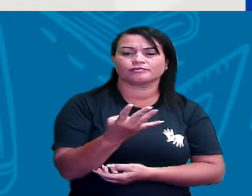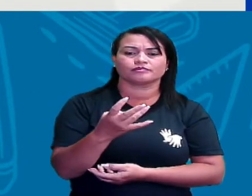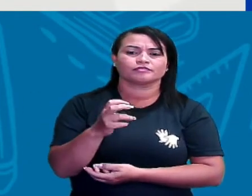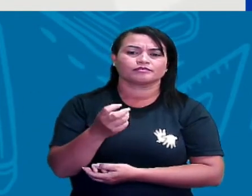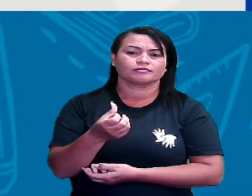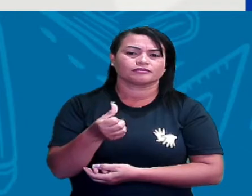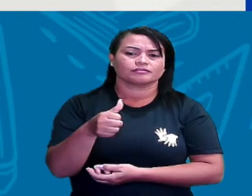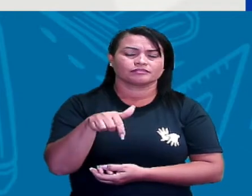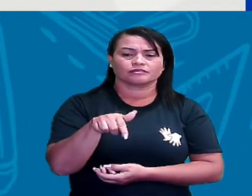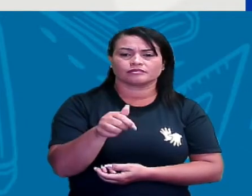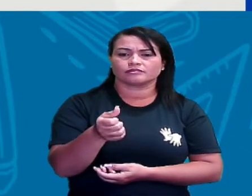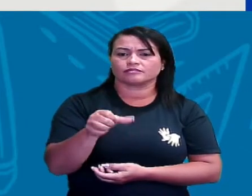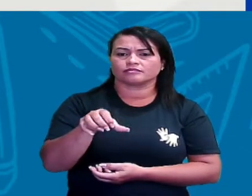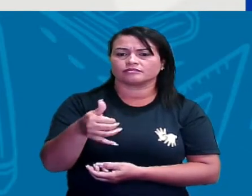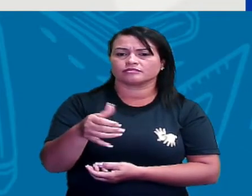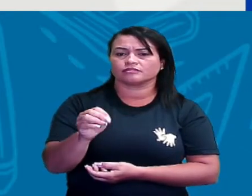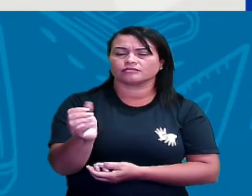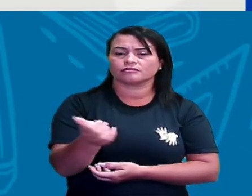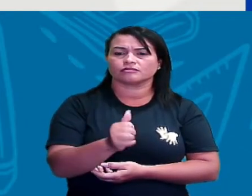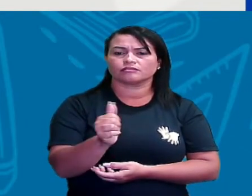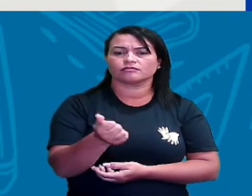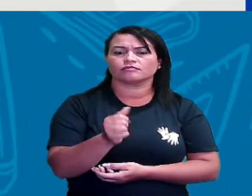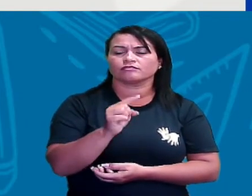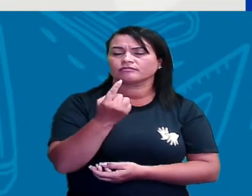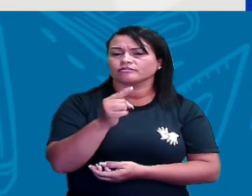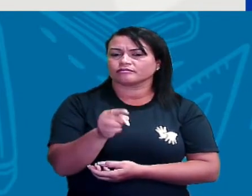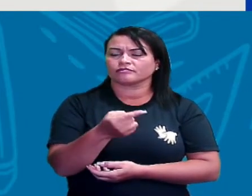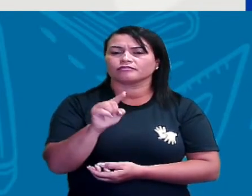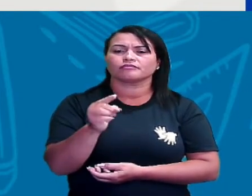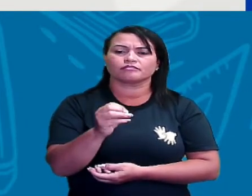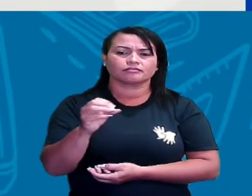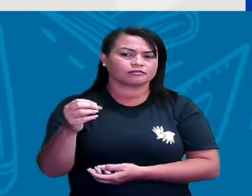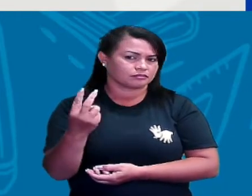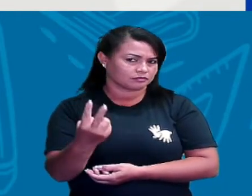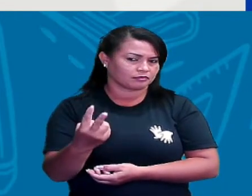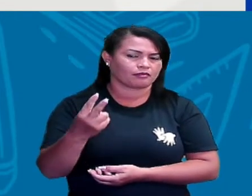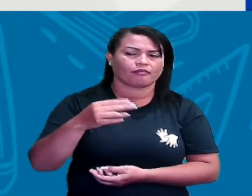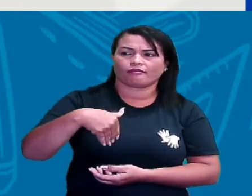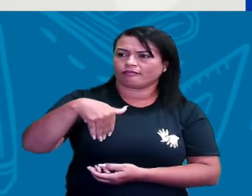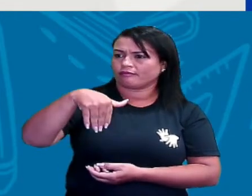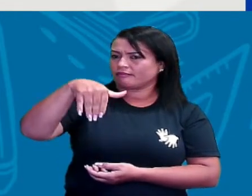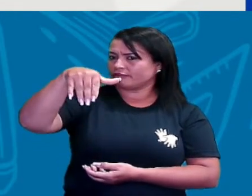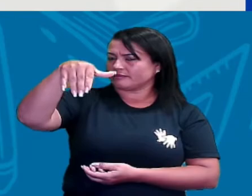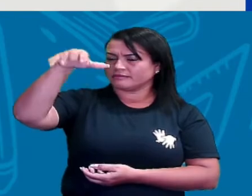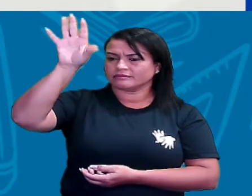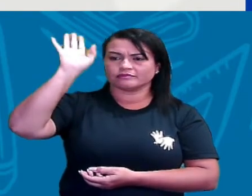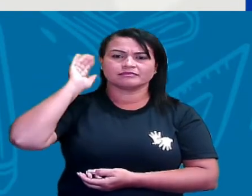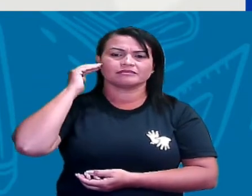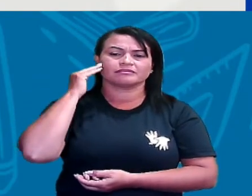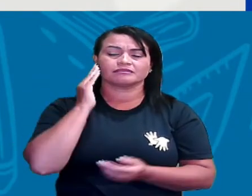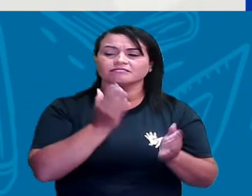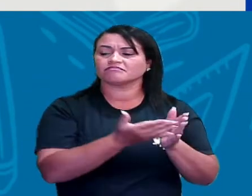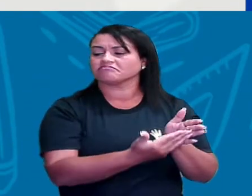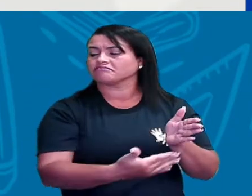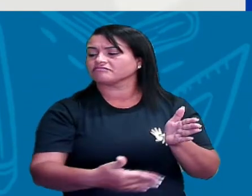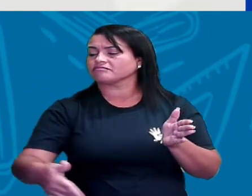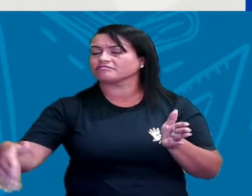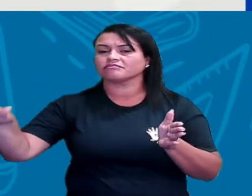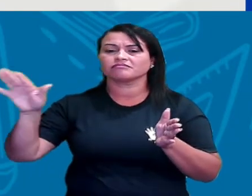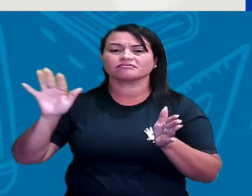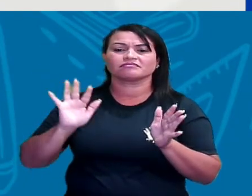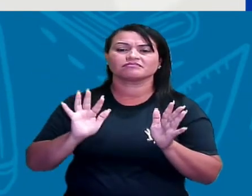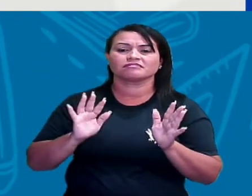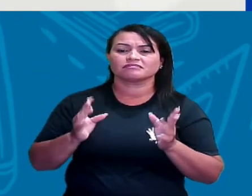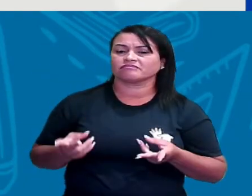5, 6, 7, 8, 9, 10, 1000, 1001, 1002 e assim vai por diante, né? É o que?